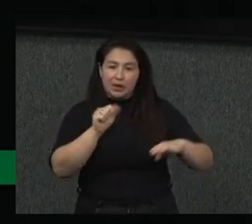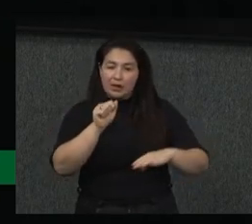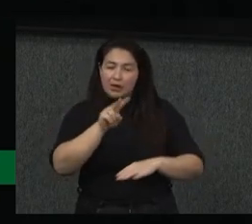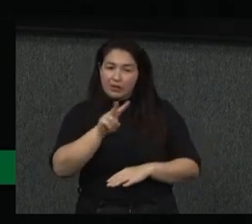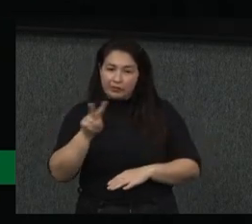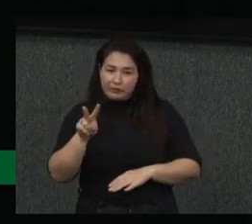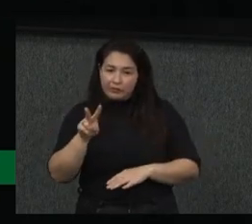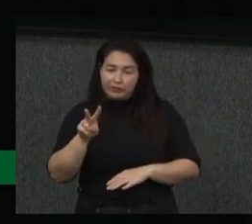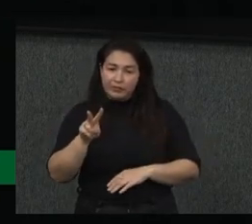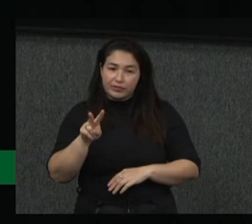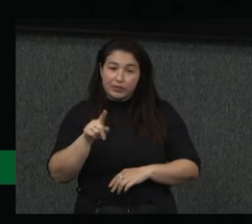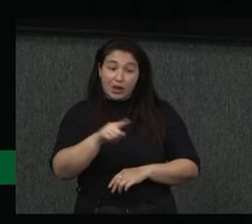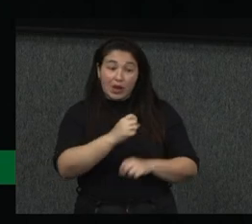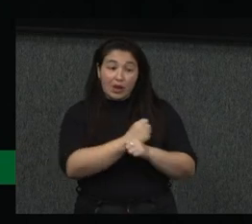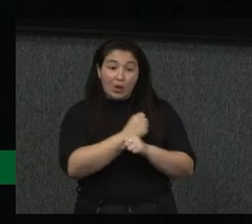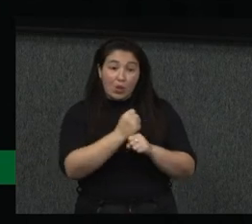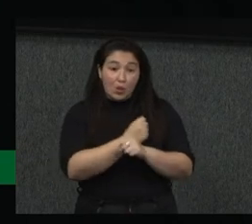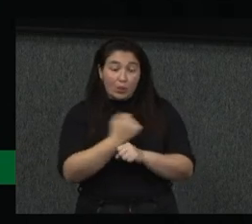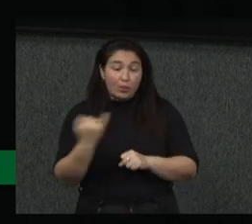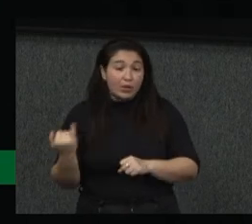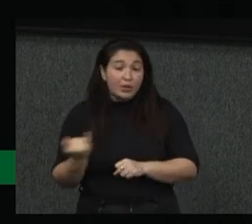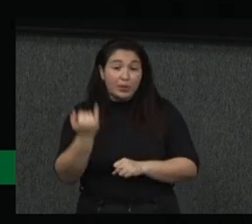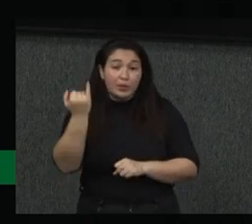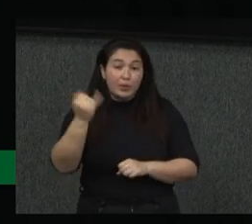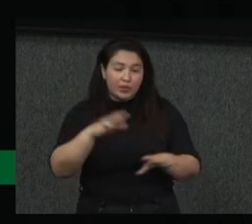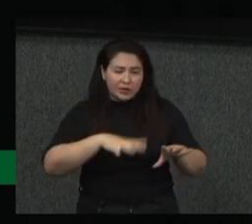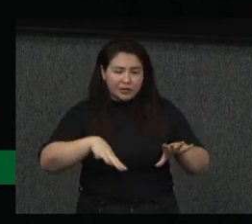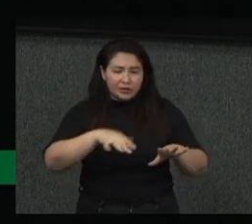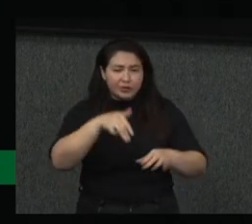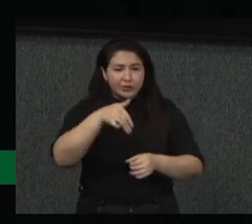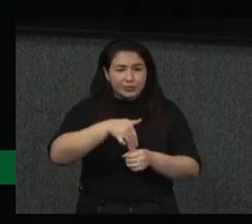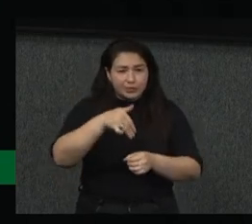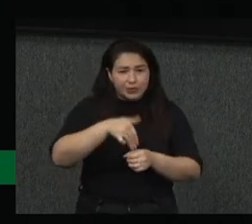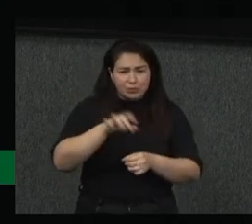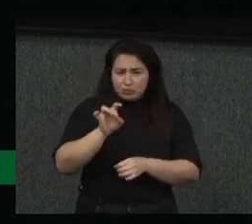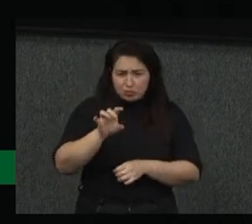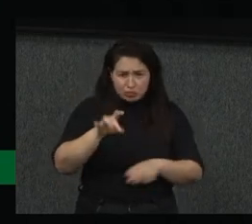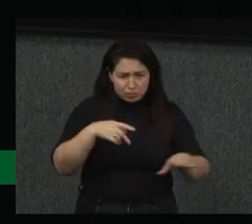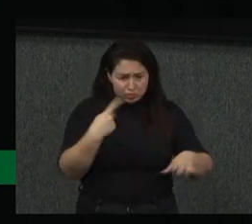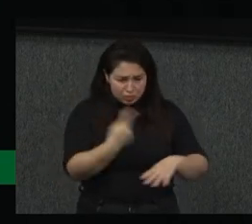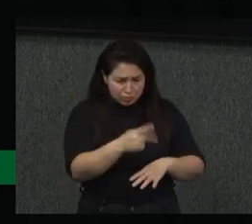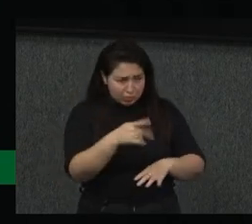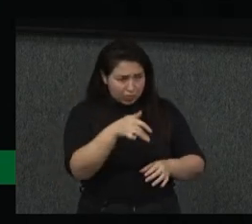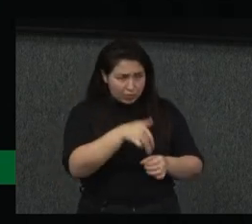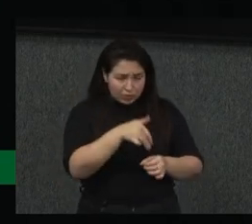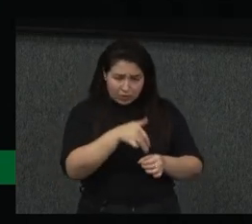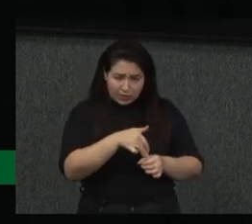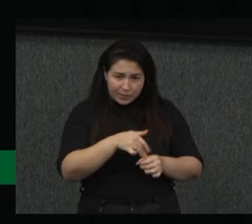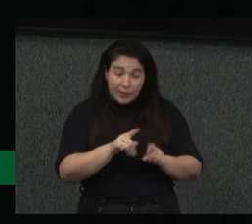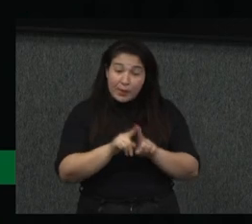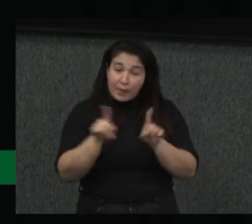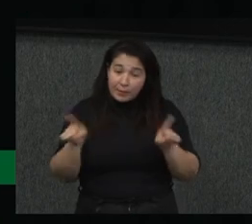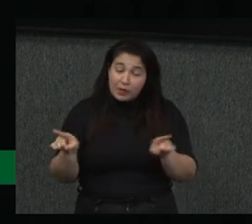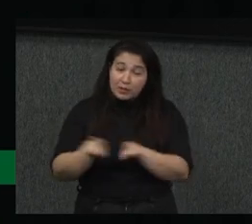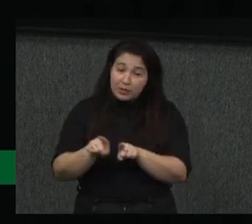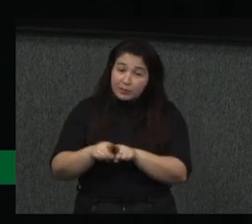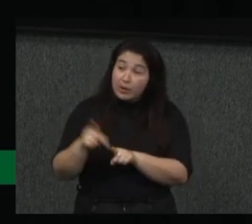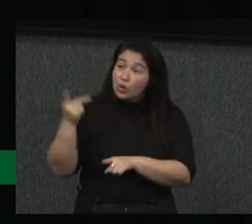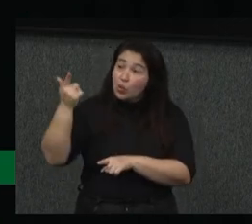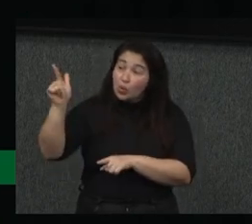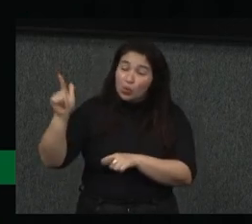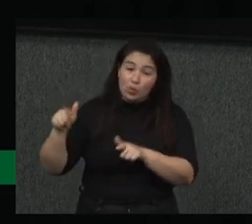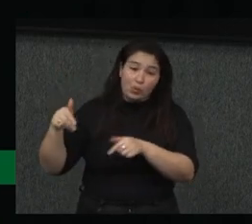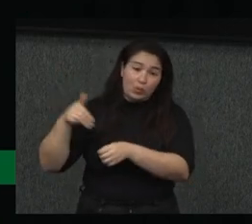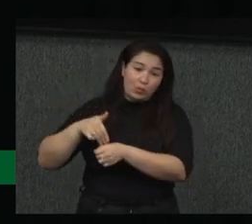essa obra é tão importante para o nosso município, não só para o nosso município, mas também os municípios